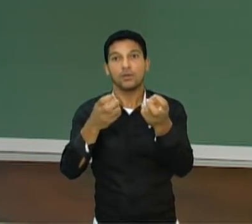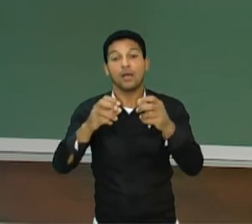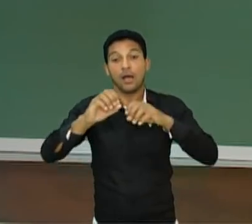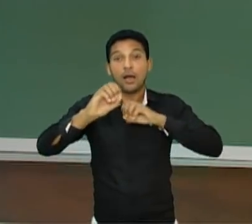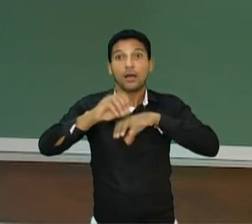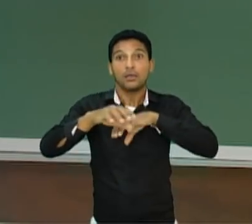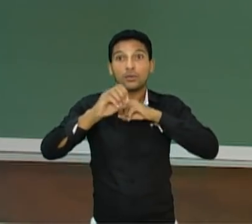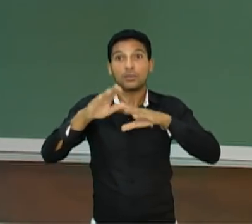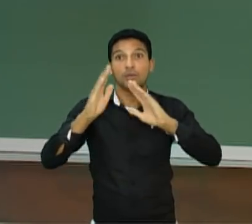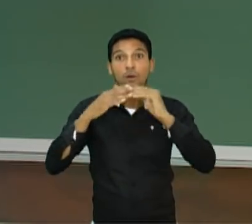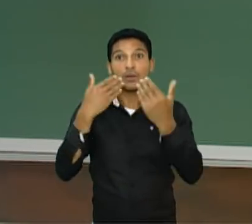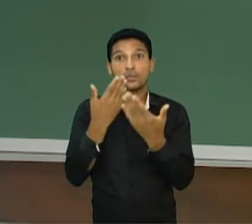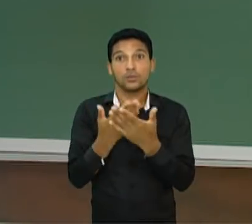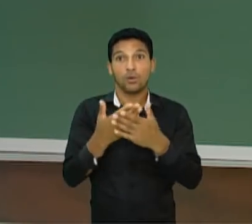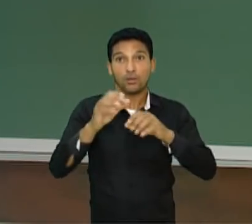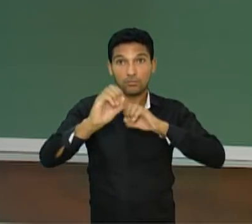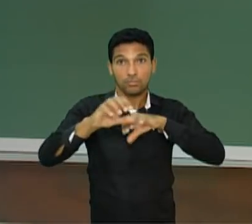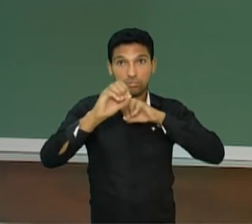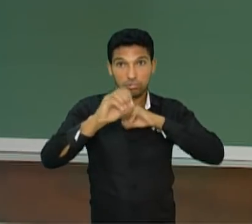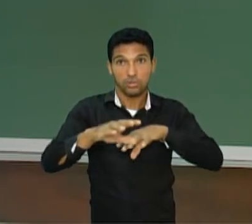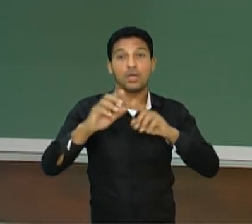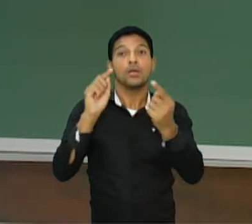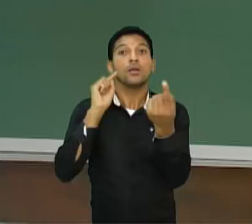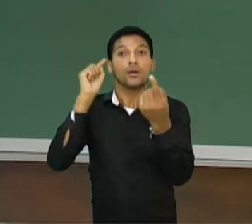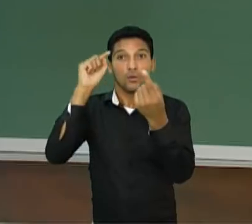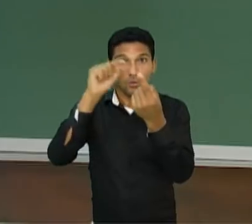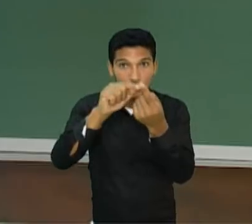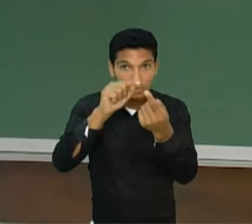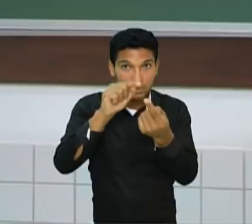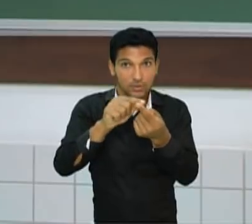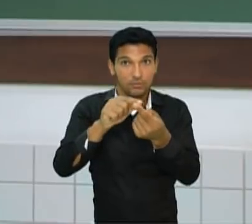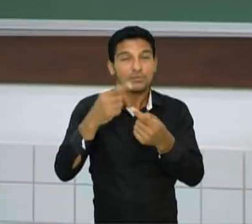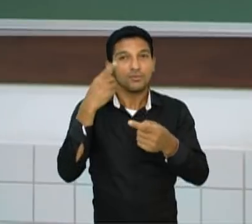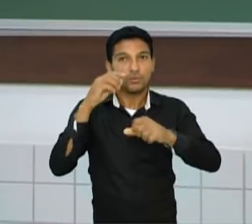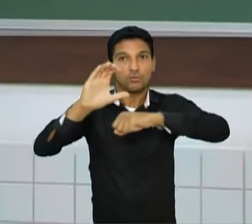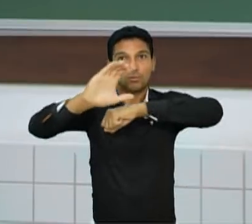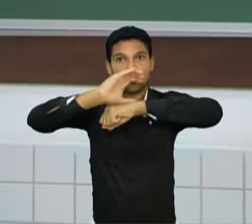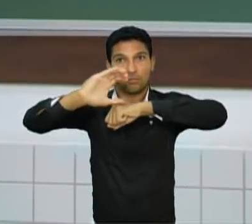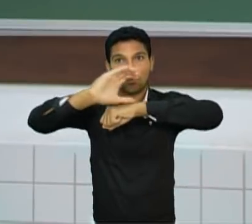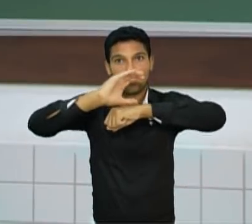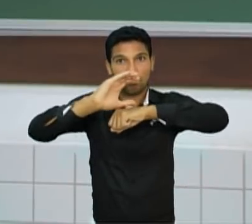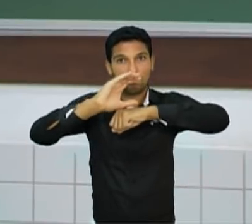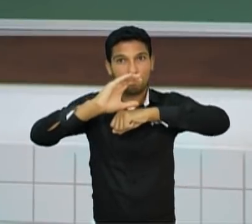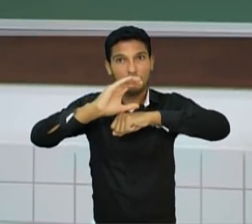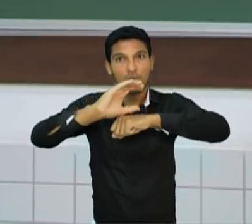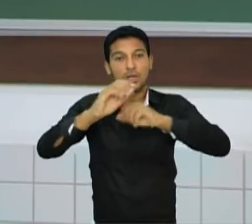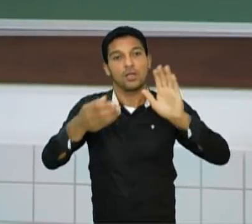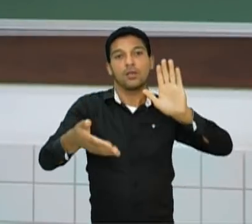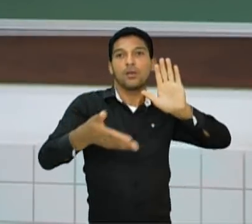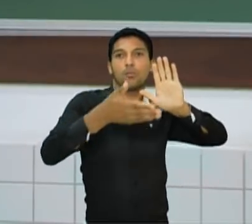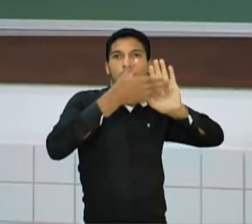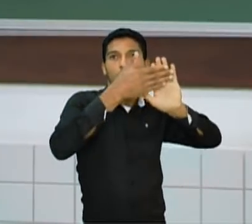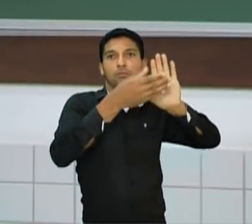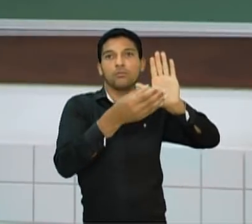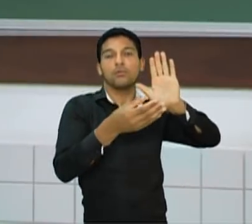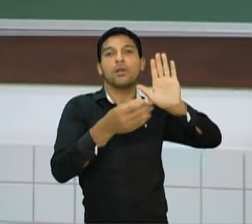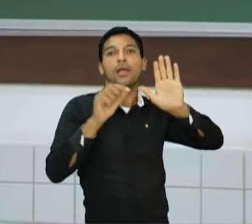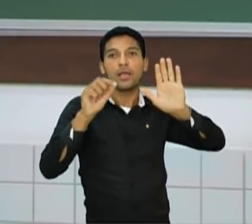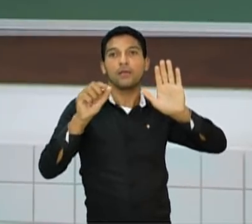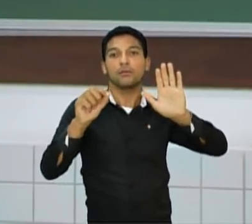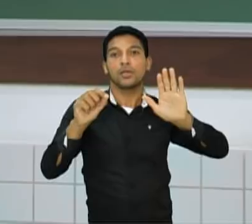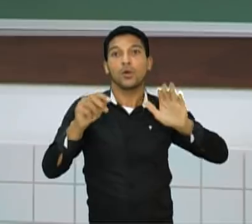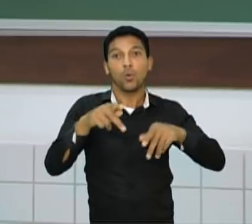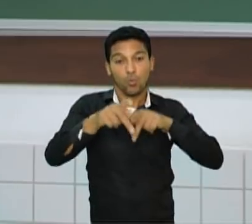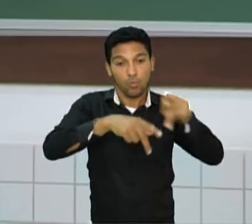Artigo da Constituição Brasileira de 1988, ou seja, a nossa atual Constituição, artigo 205,